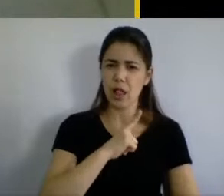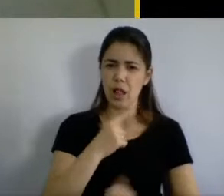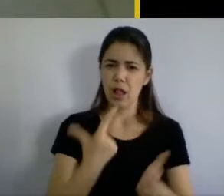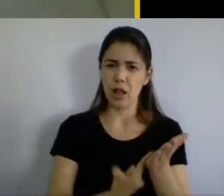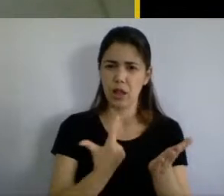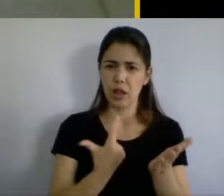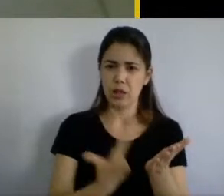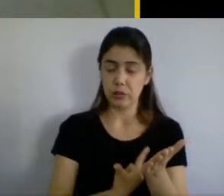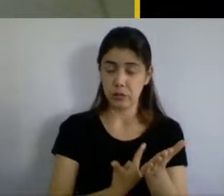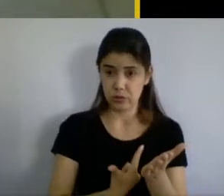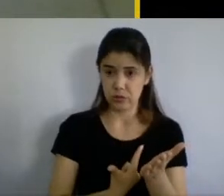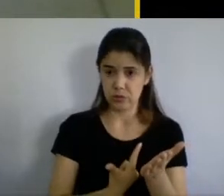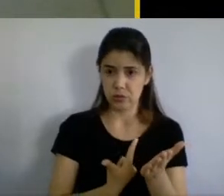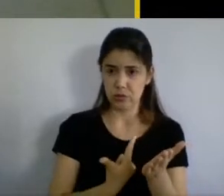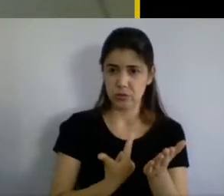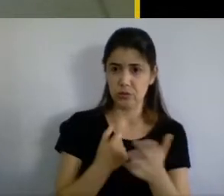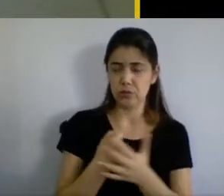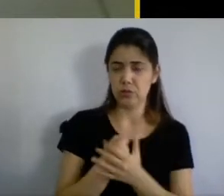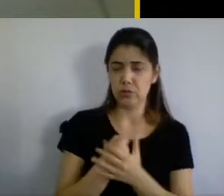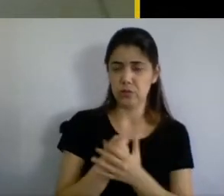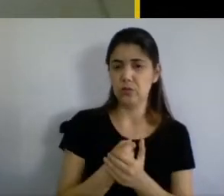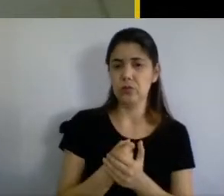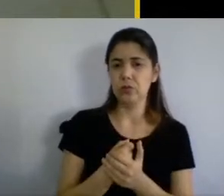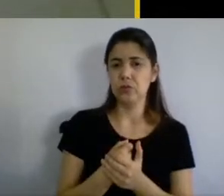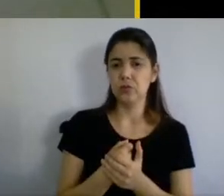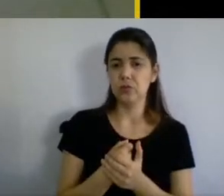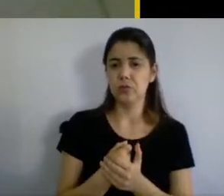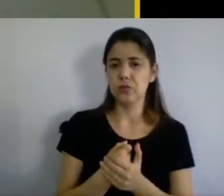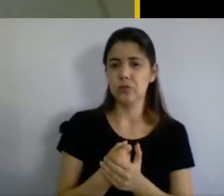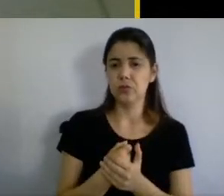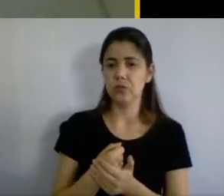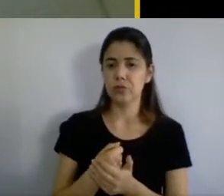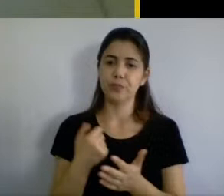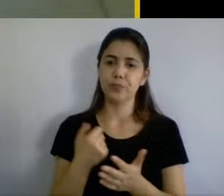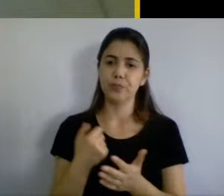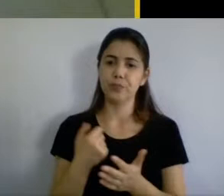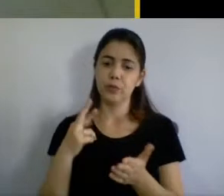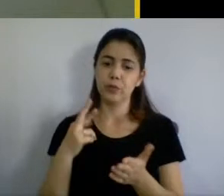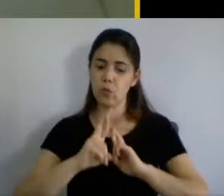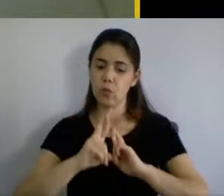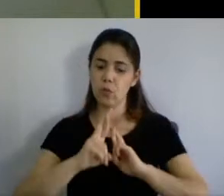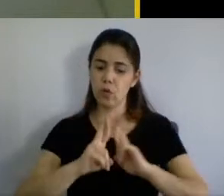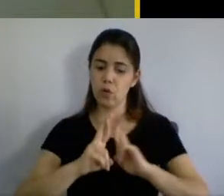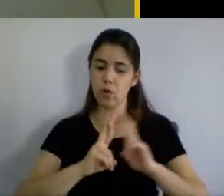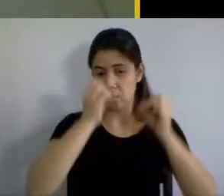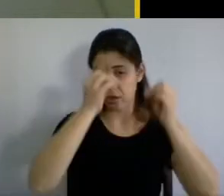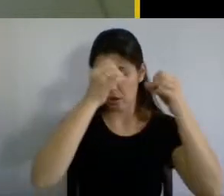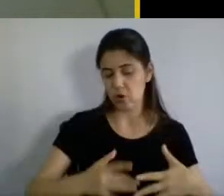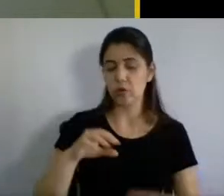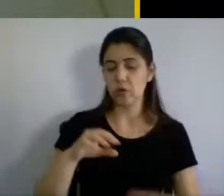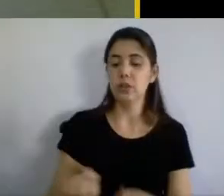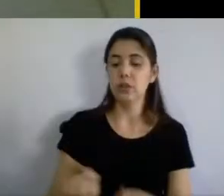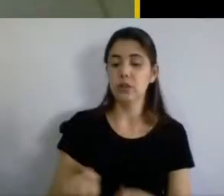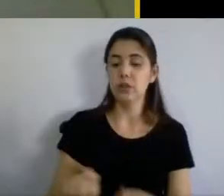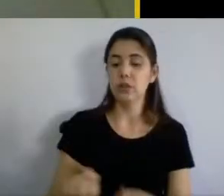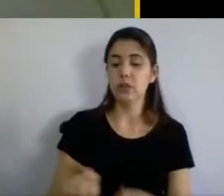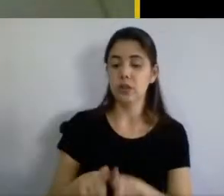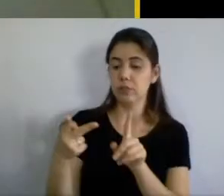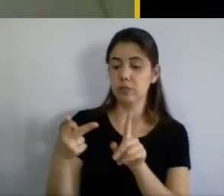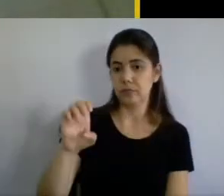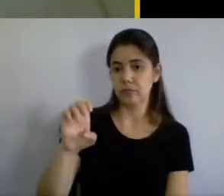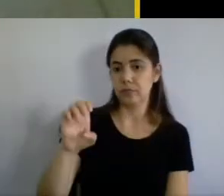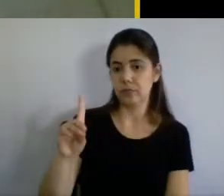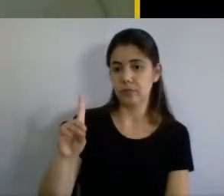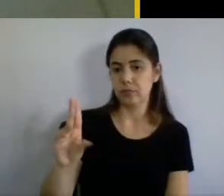do seu pai retóricos? E o Eduardo Sintervinsky, né? O Eduardo que a gente conhece, ele pergunta o seguinte: